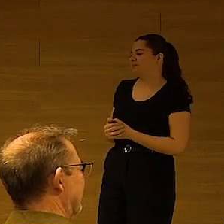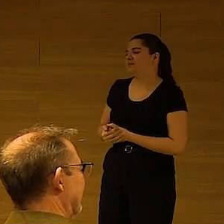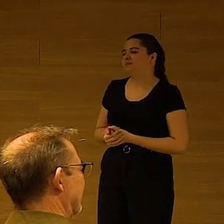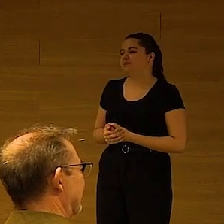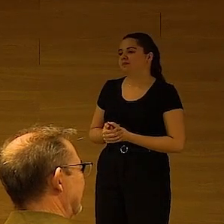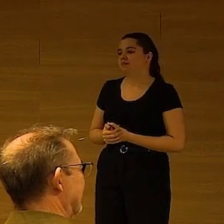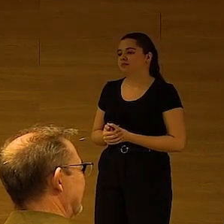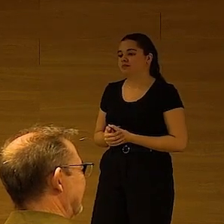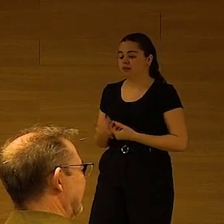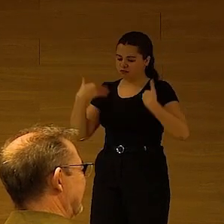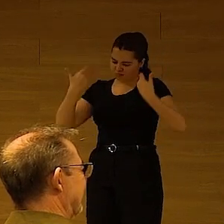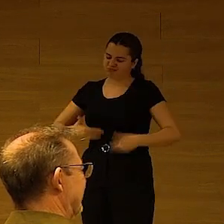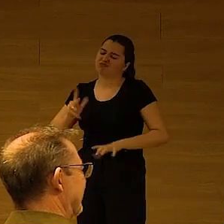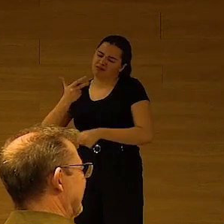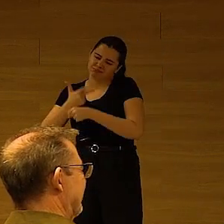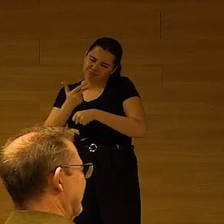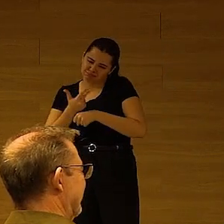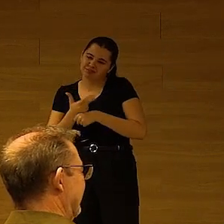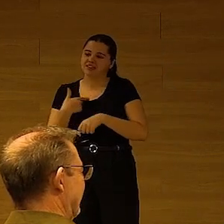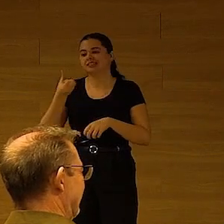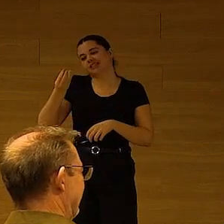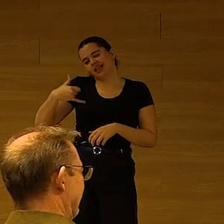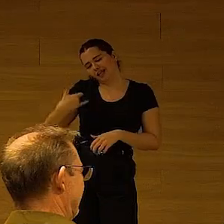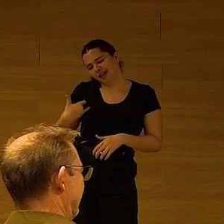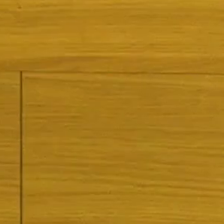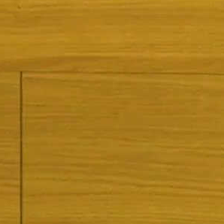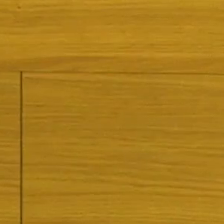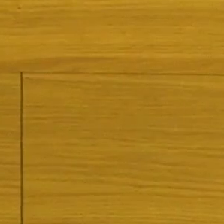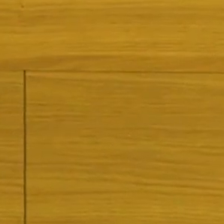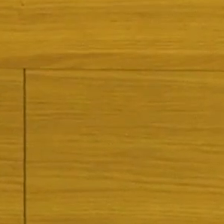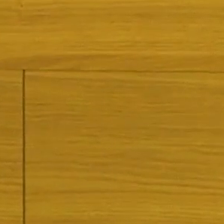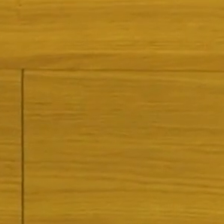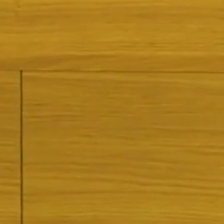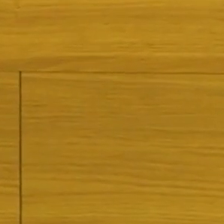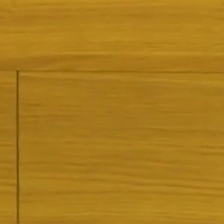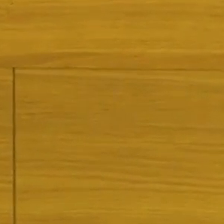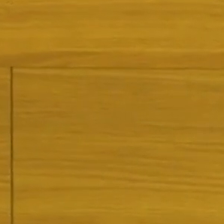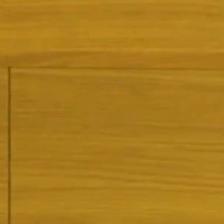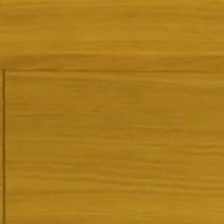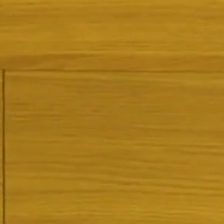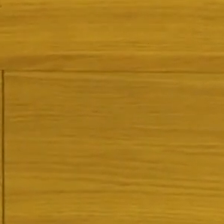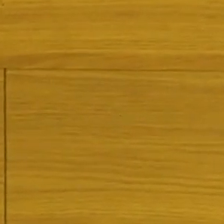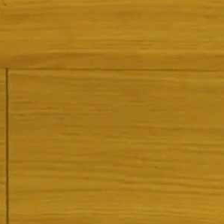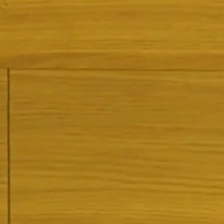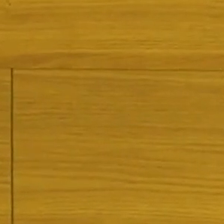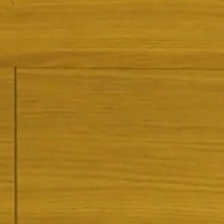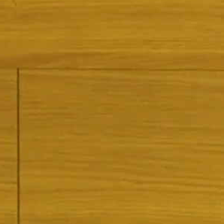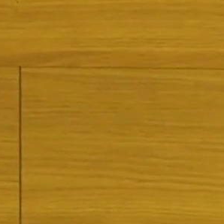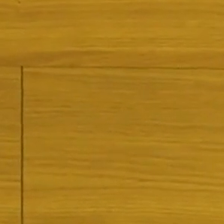É um senhor já, seus 60 anos. Dá para ver pela calvície, pelos poucos cabelos